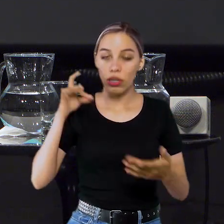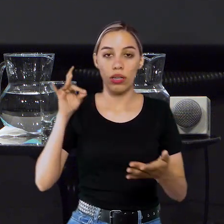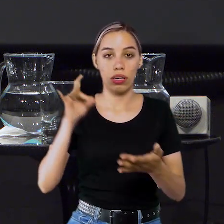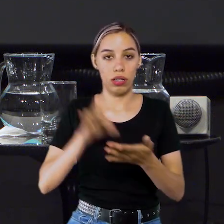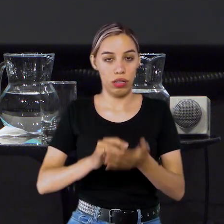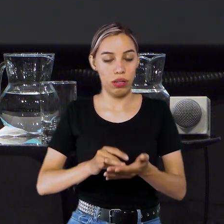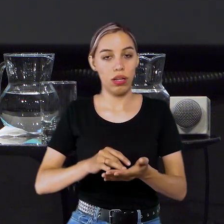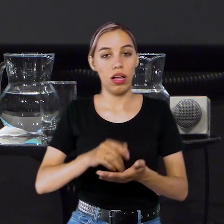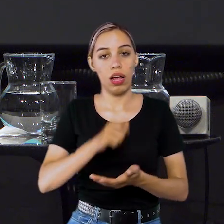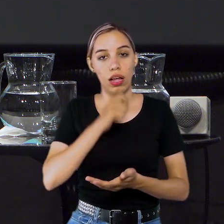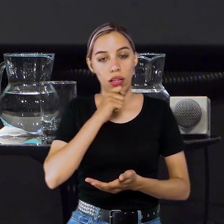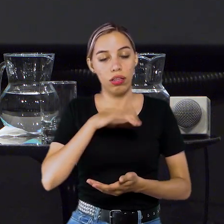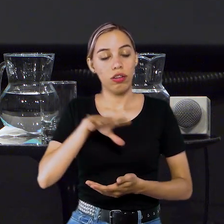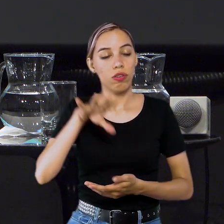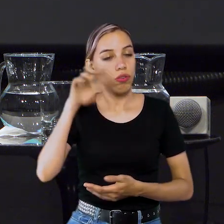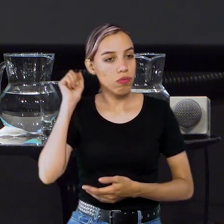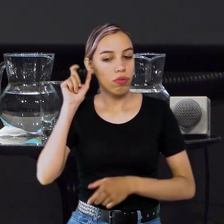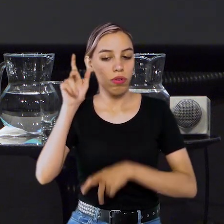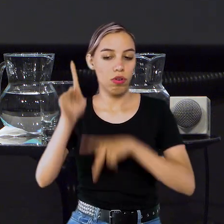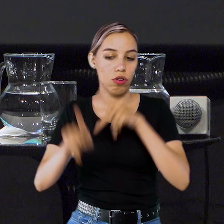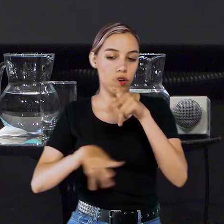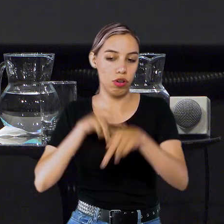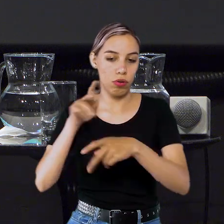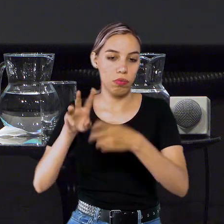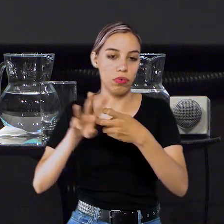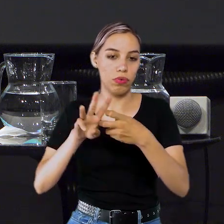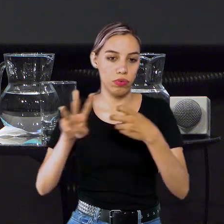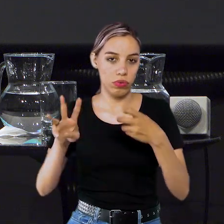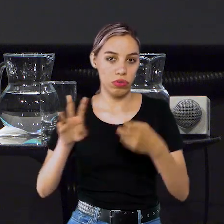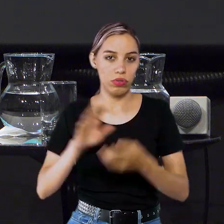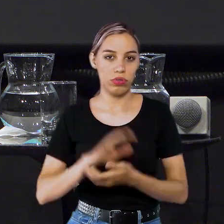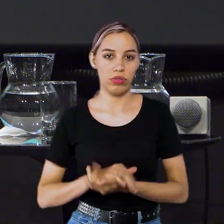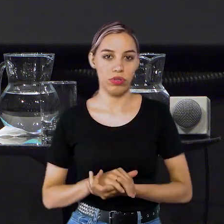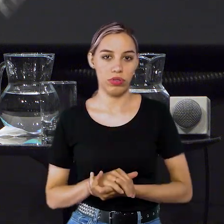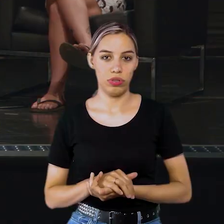mais os povos originários.